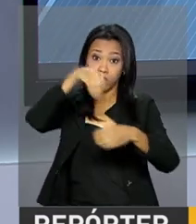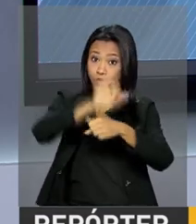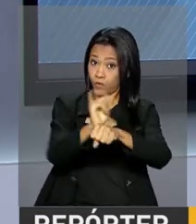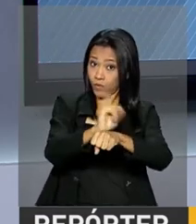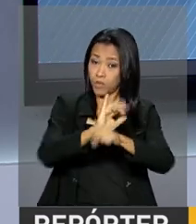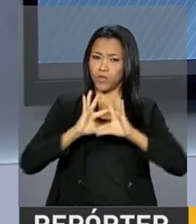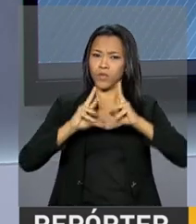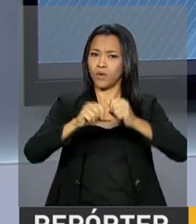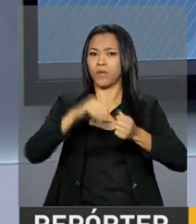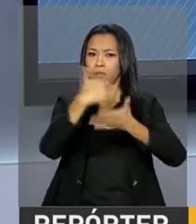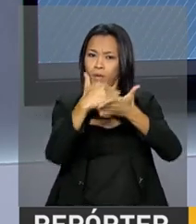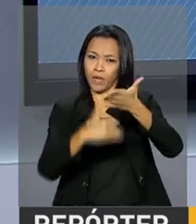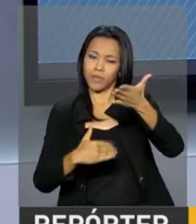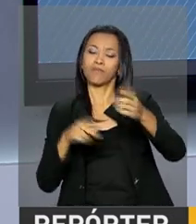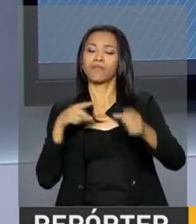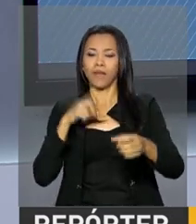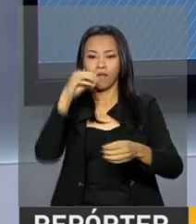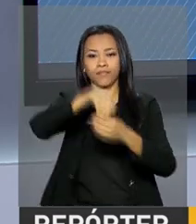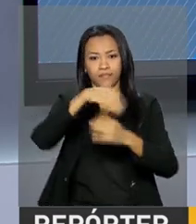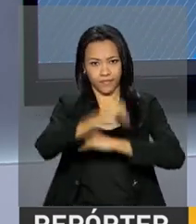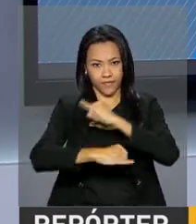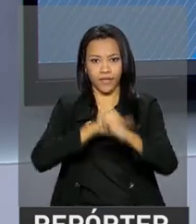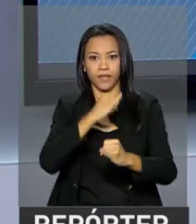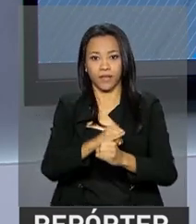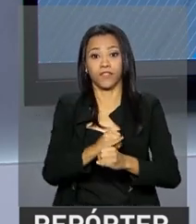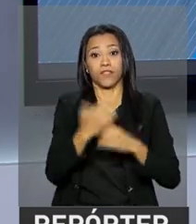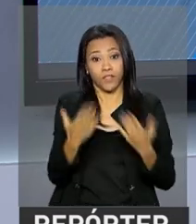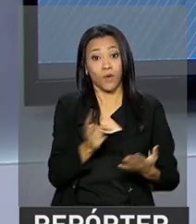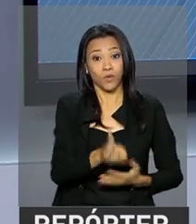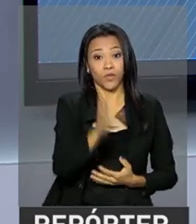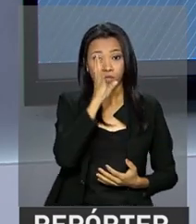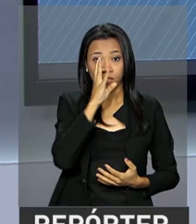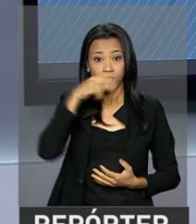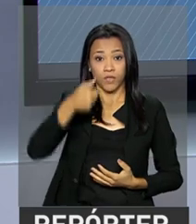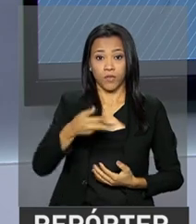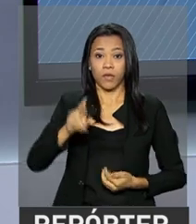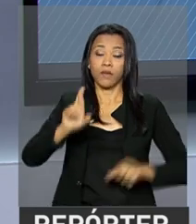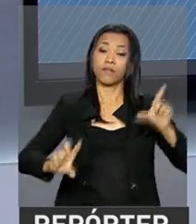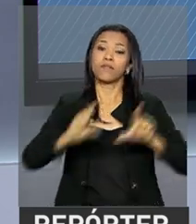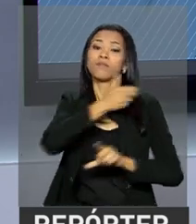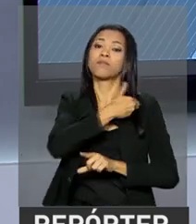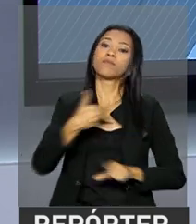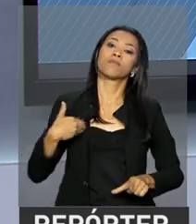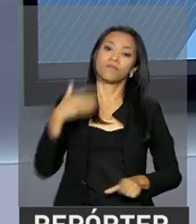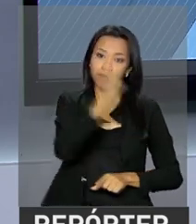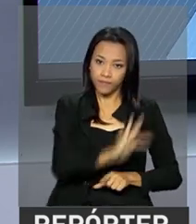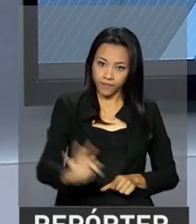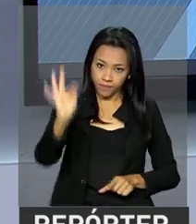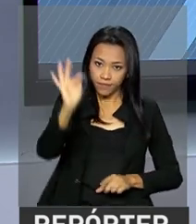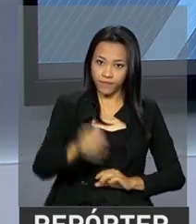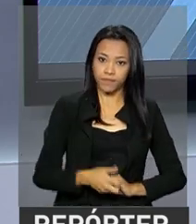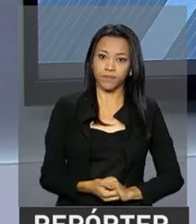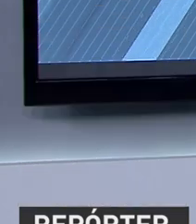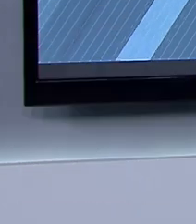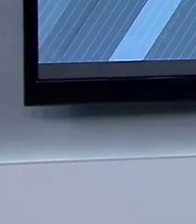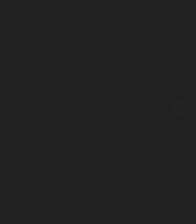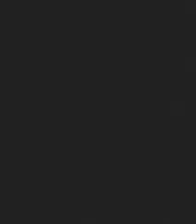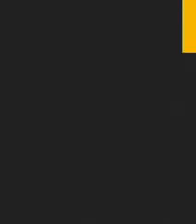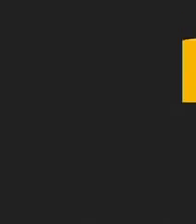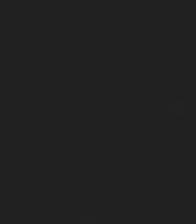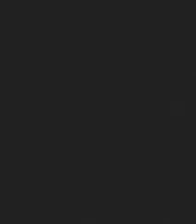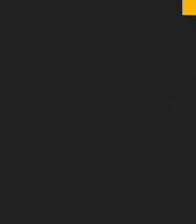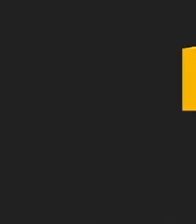e toda a nossa programação também está na internet. Continue com a gente aqui na NBR. a TV do governo federal.